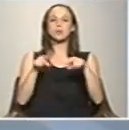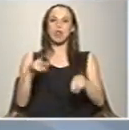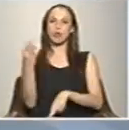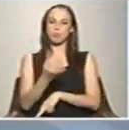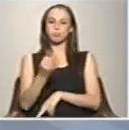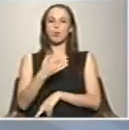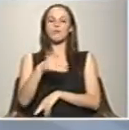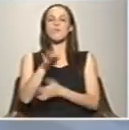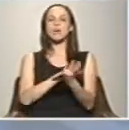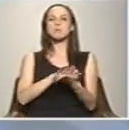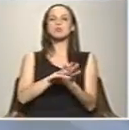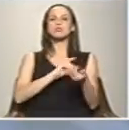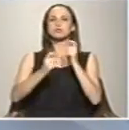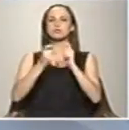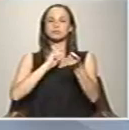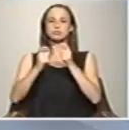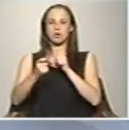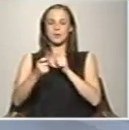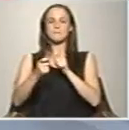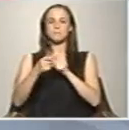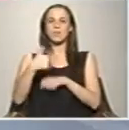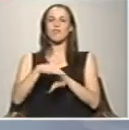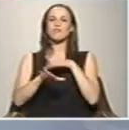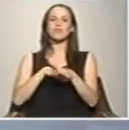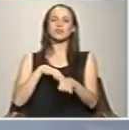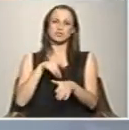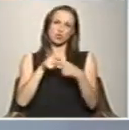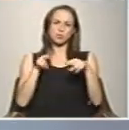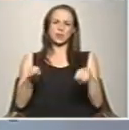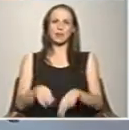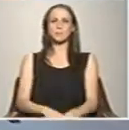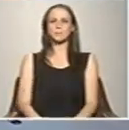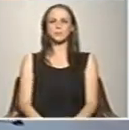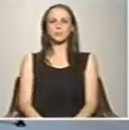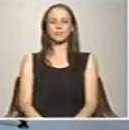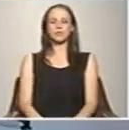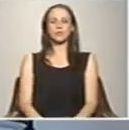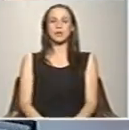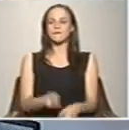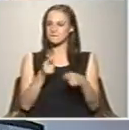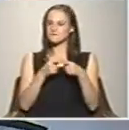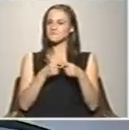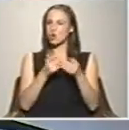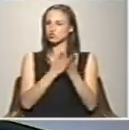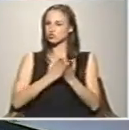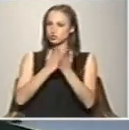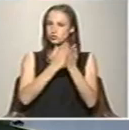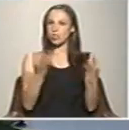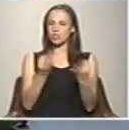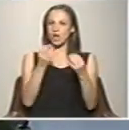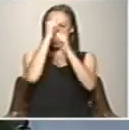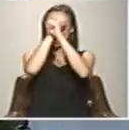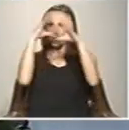base de umas jornadas que vão ser feitas no Centro Hospitalar. Aquele estudo é interessantíssimo e muitas conclusões